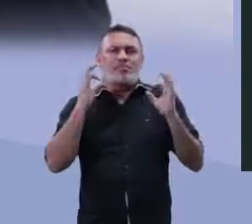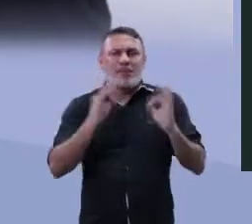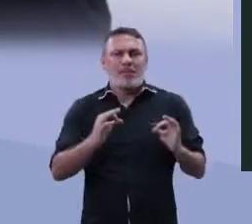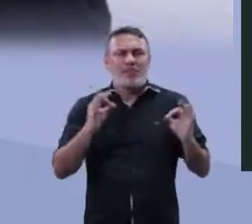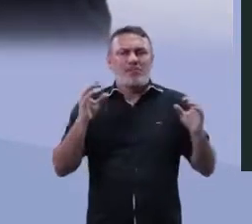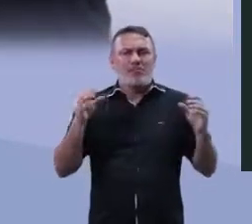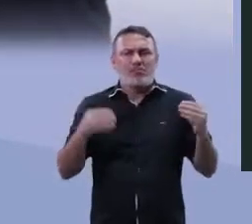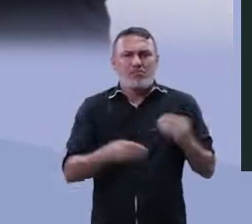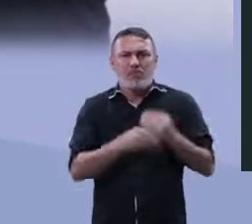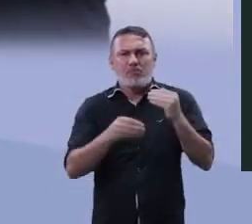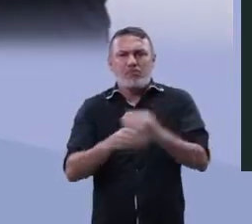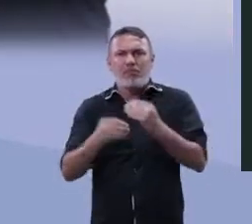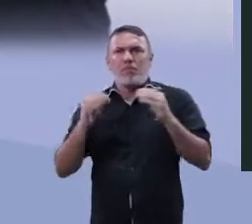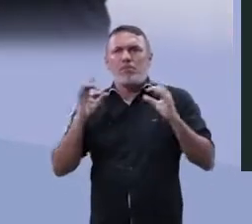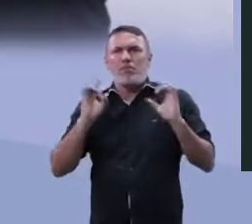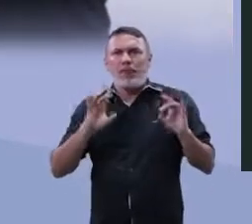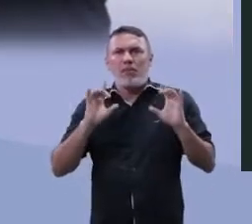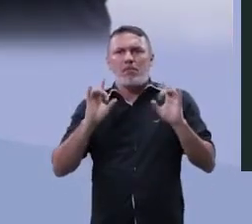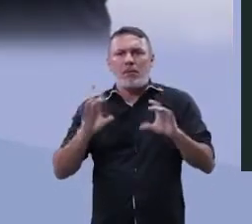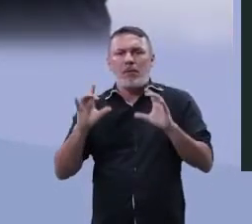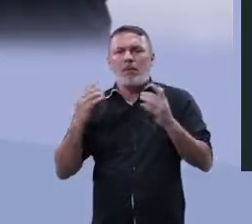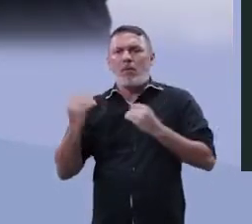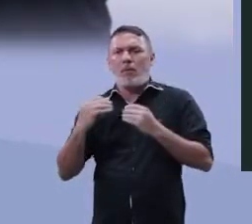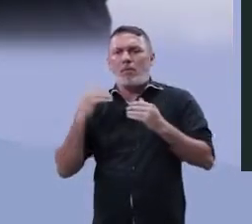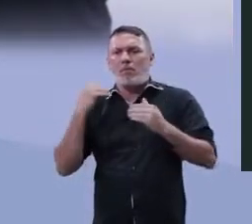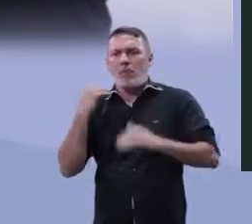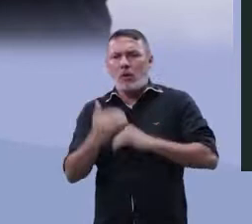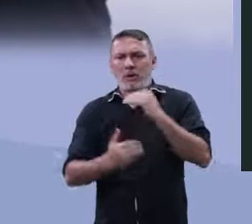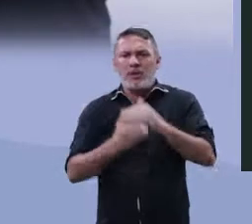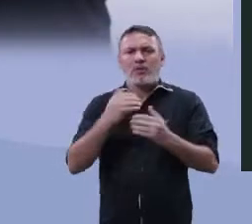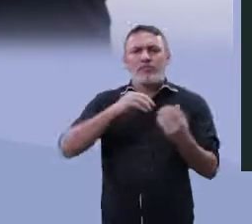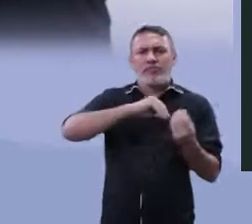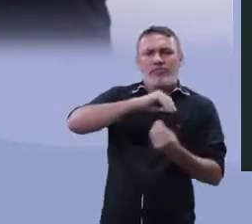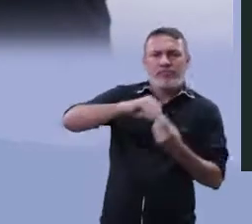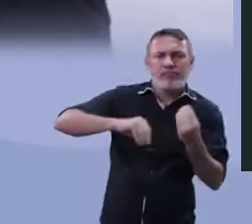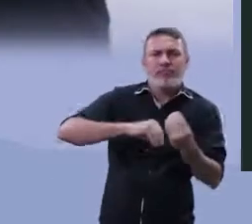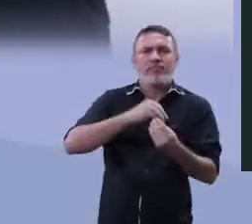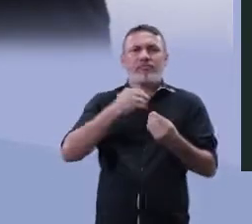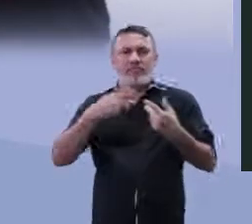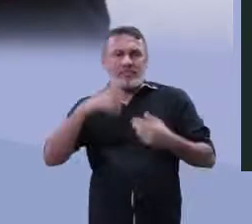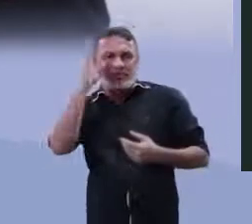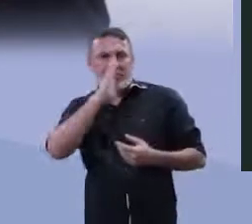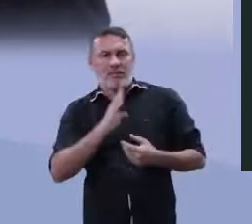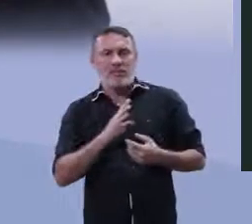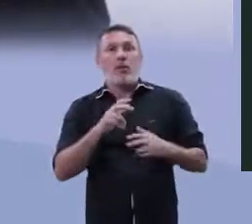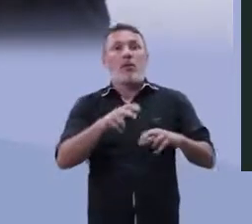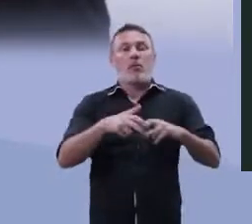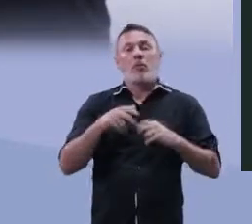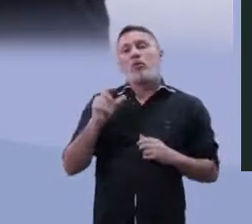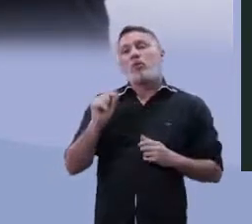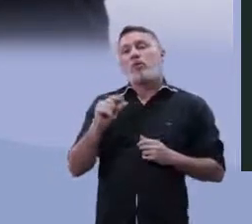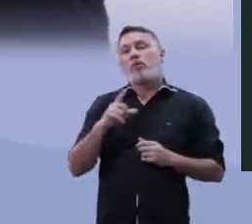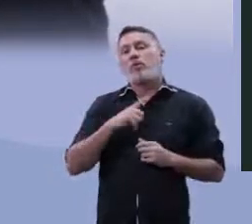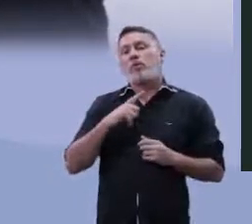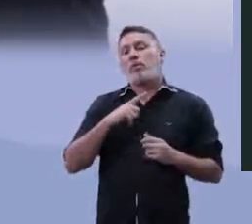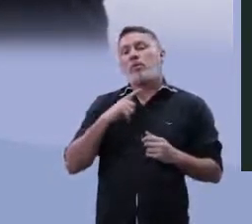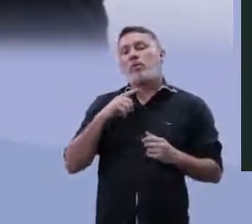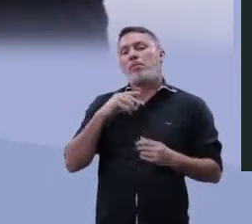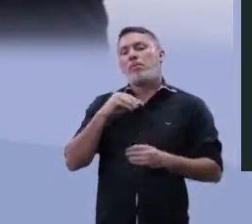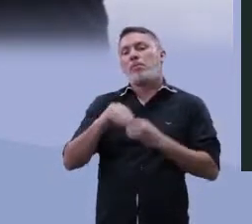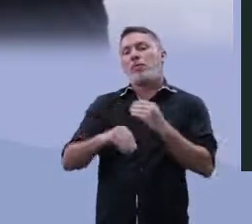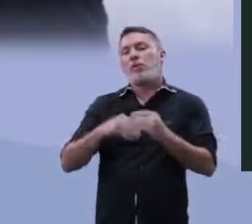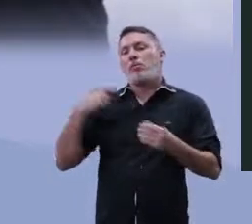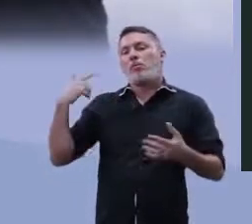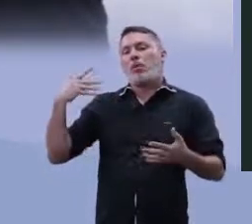muito contundentes, né, ao processo, à miscigenação no Brasil, considerando que